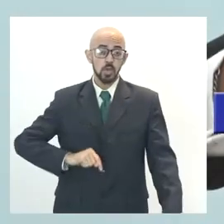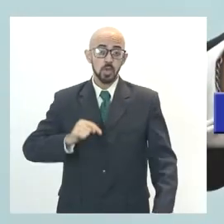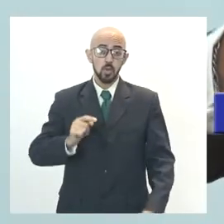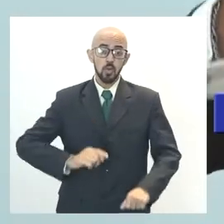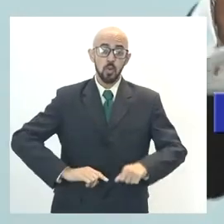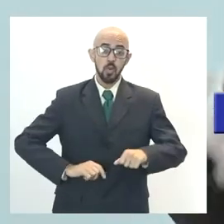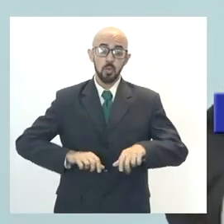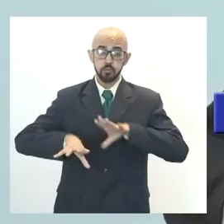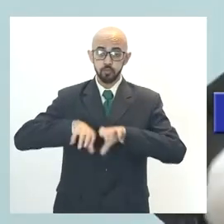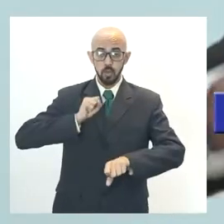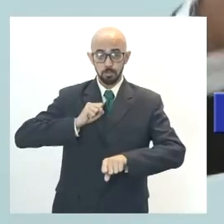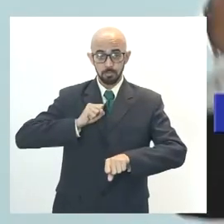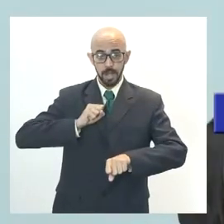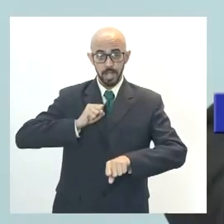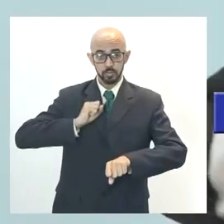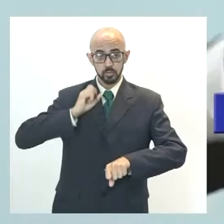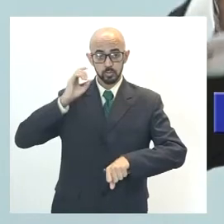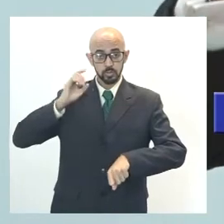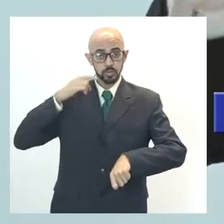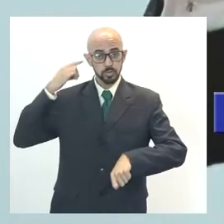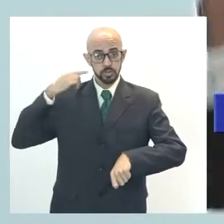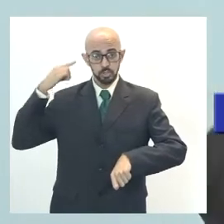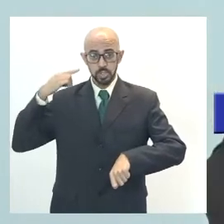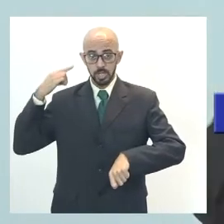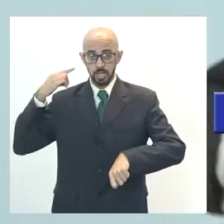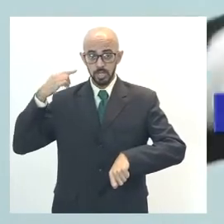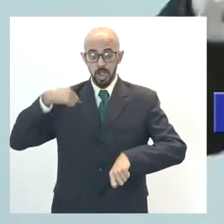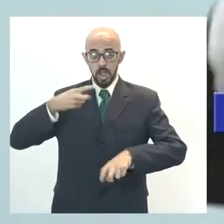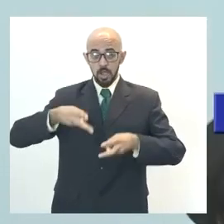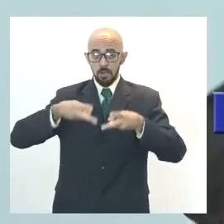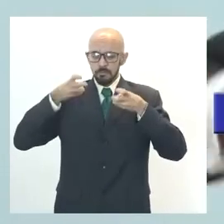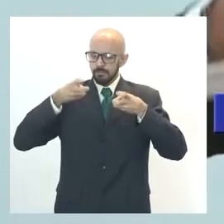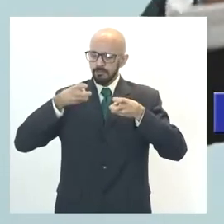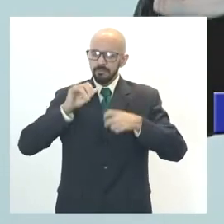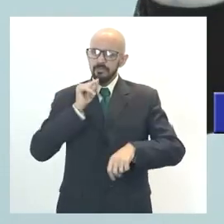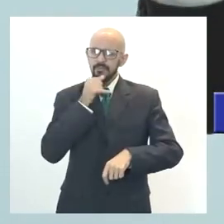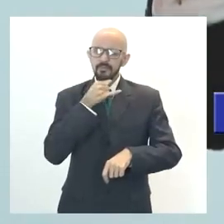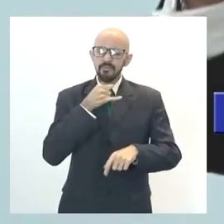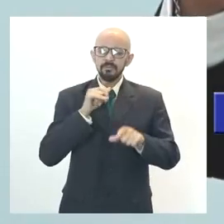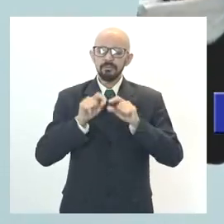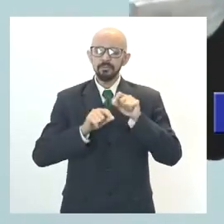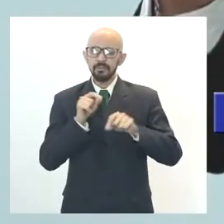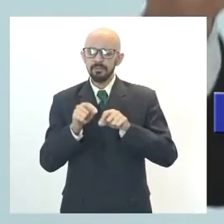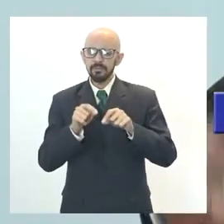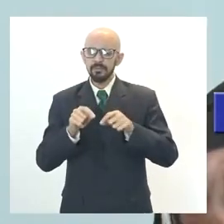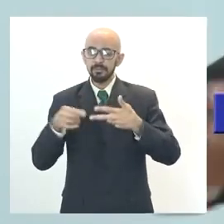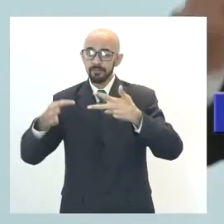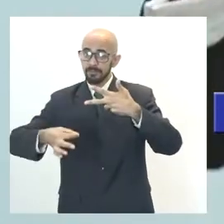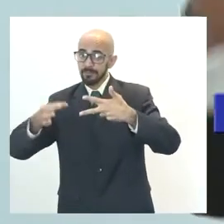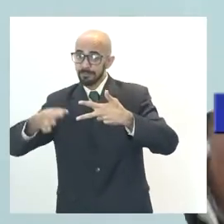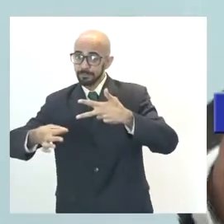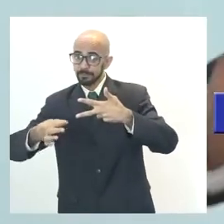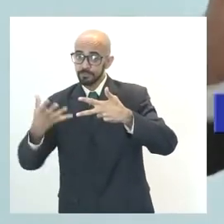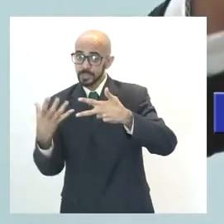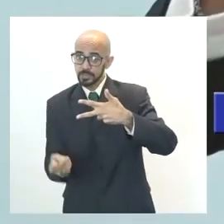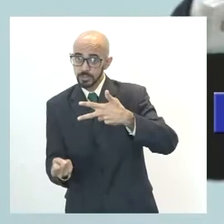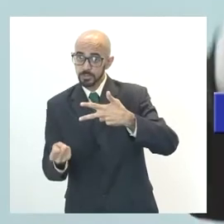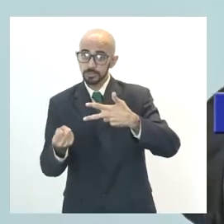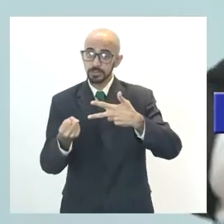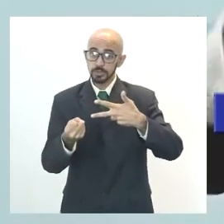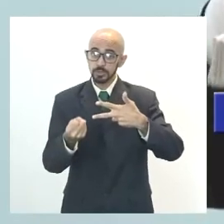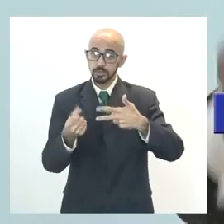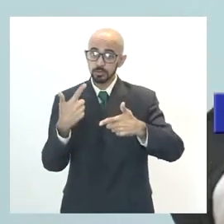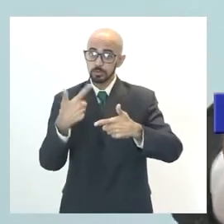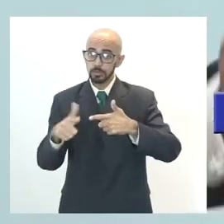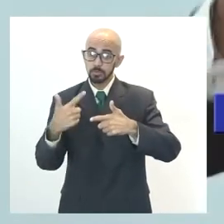Bacharel do direito e eu vejo isso a todo momento Infelizmente o judiciário é com sancionando questões